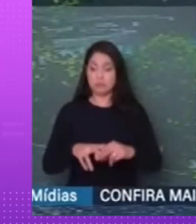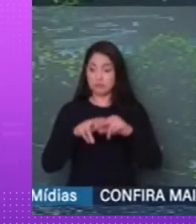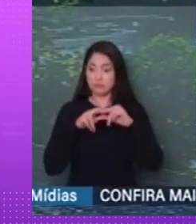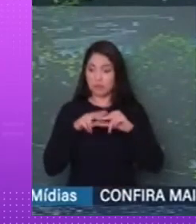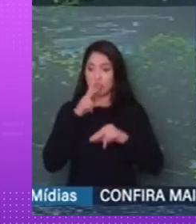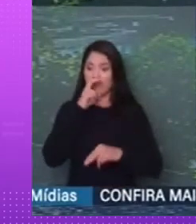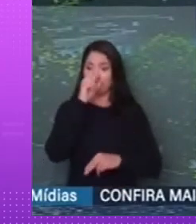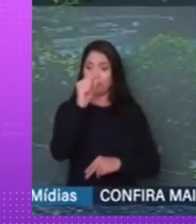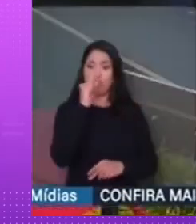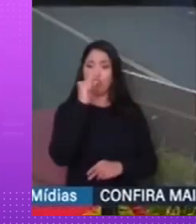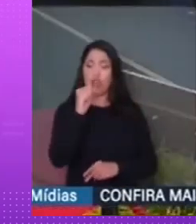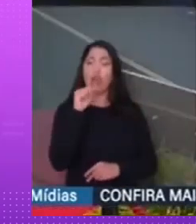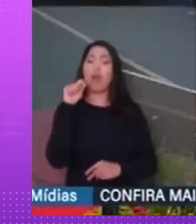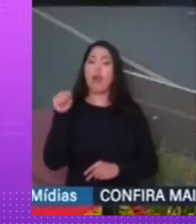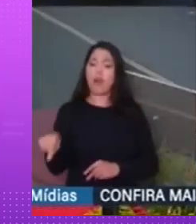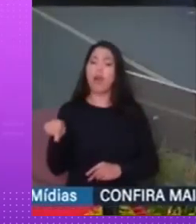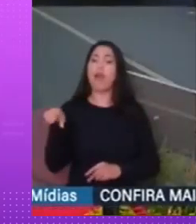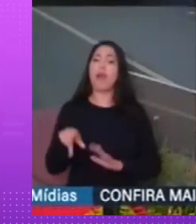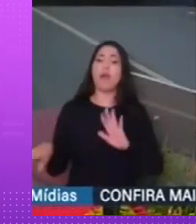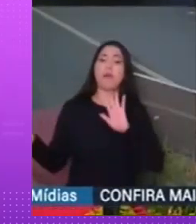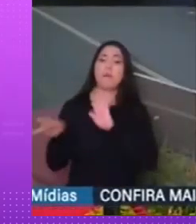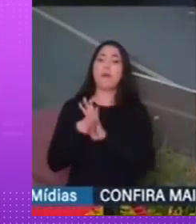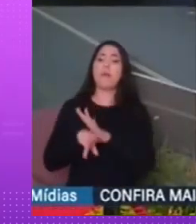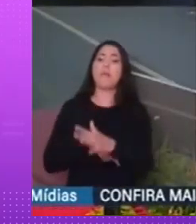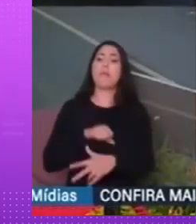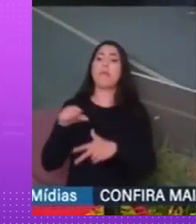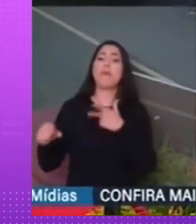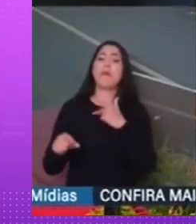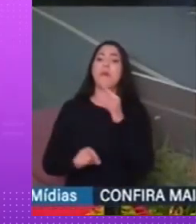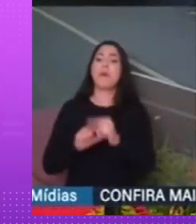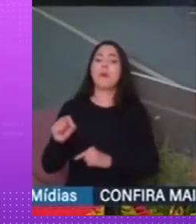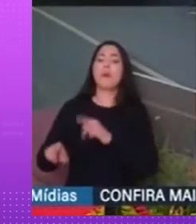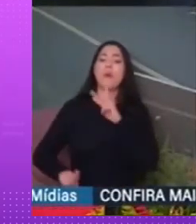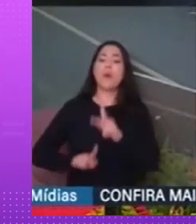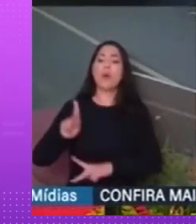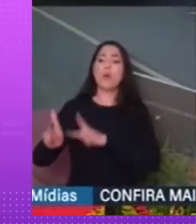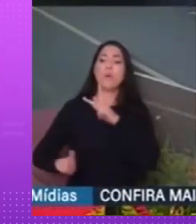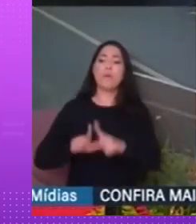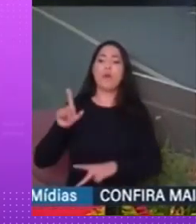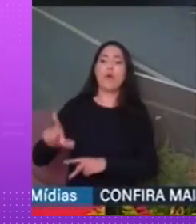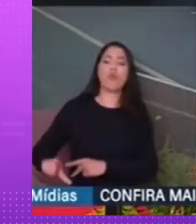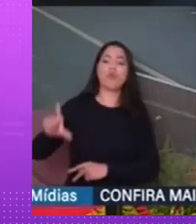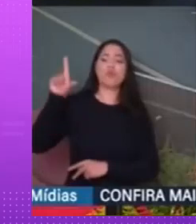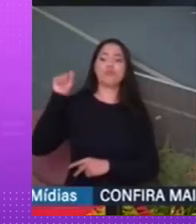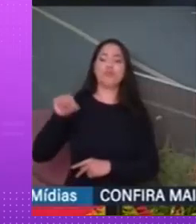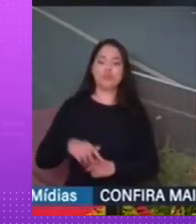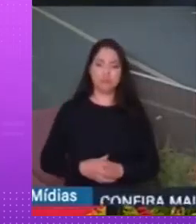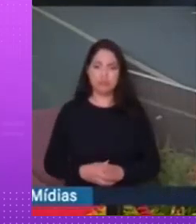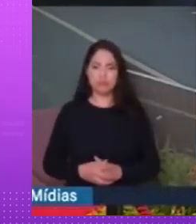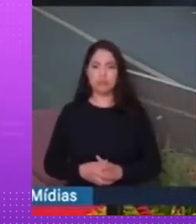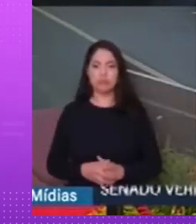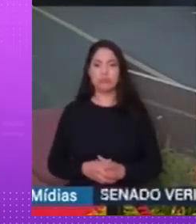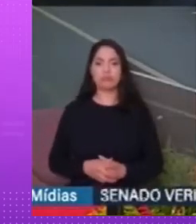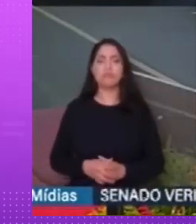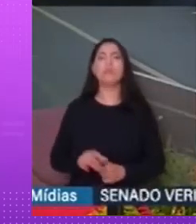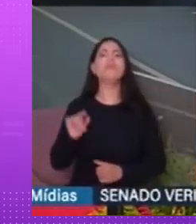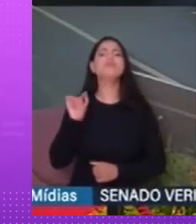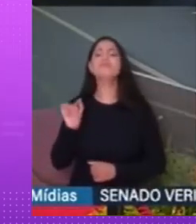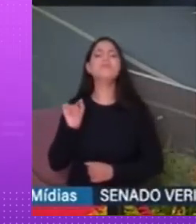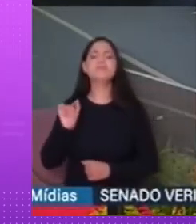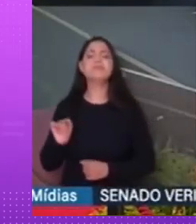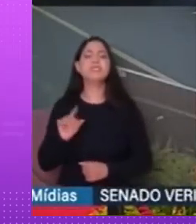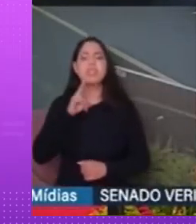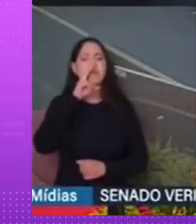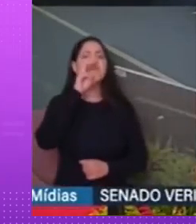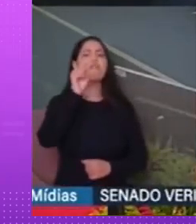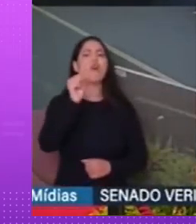como alguém vai desafiar, né, o poder posto com um canivete. A não ser que seja o Superman e tenha